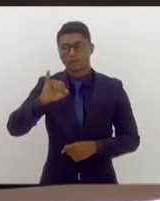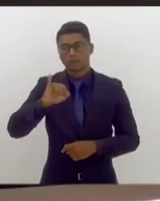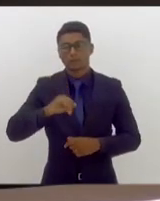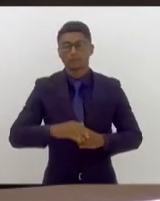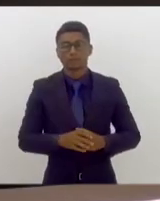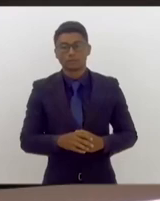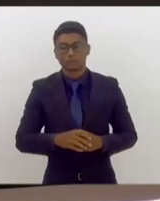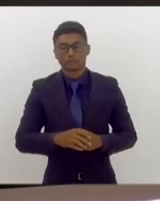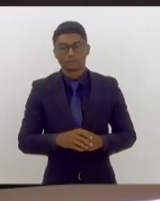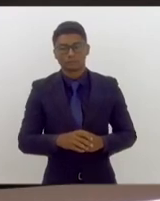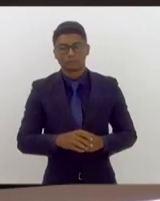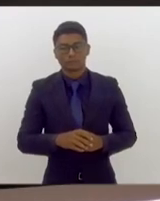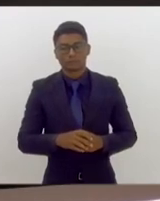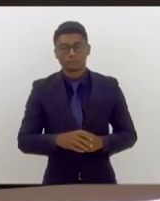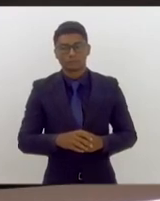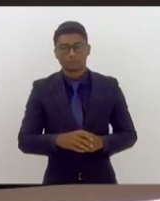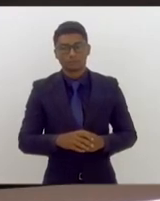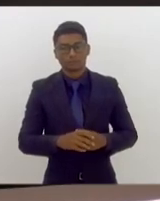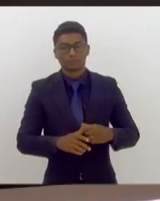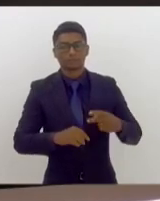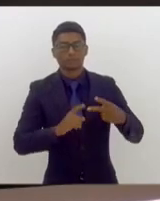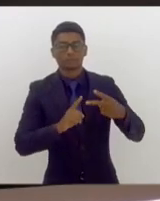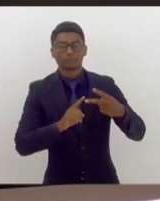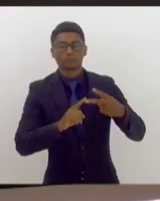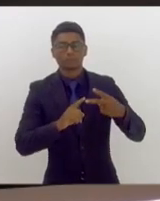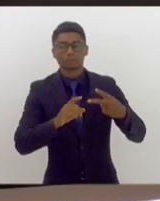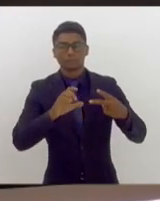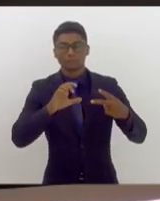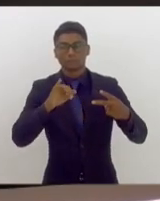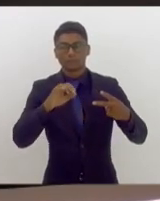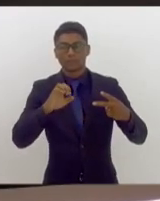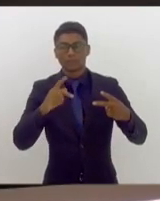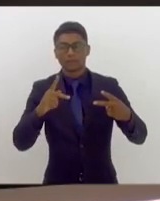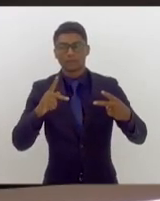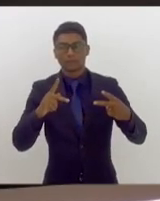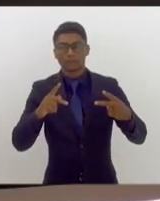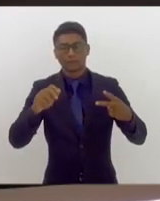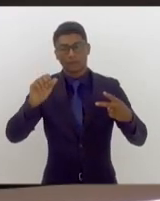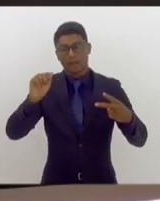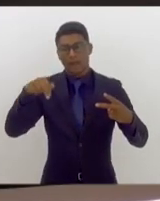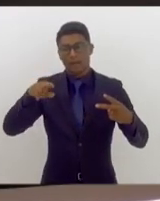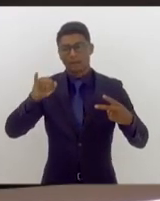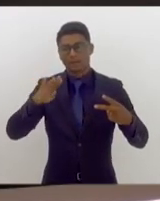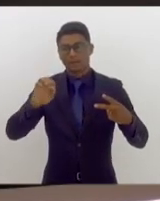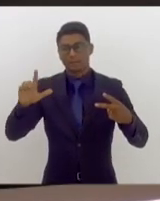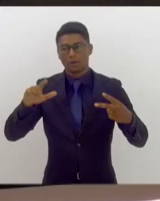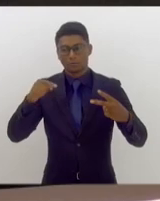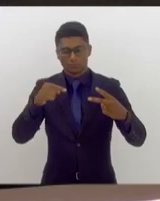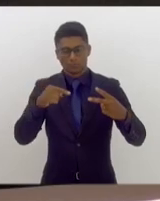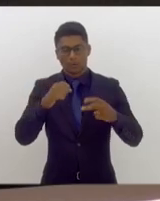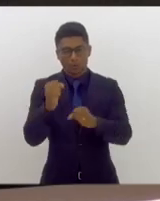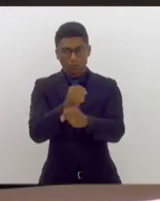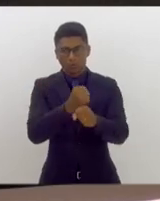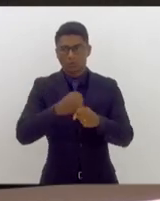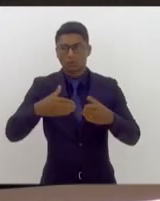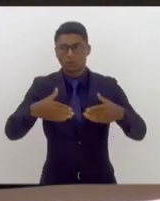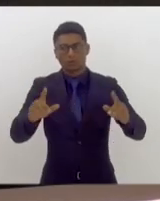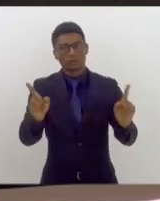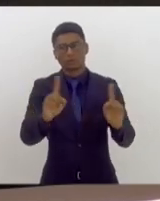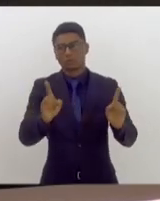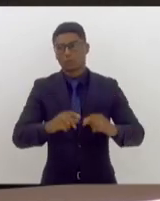Nzinga, de Angola, o CIEP Aníbal Machado, as obras não iniciaram, e todas as